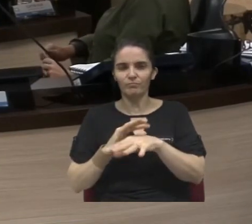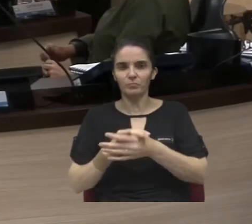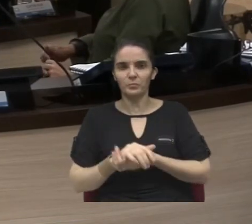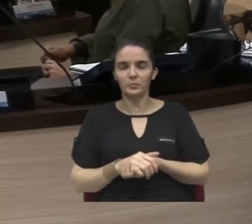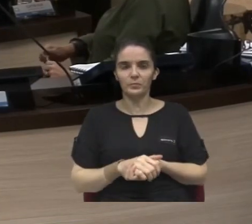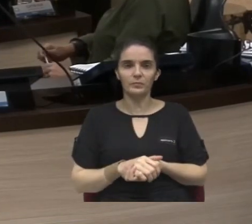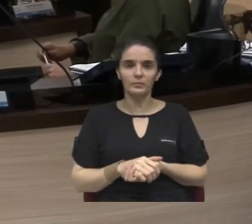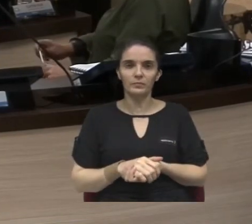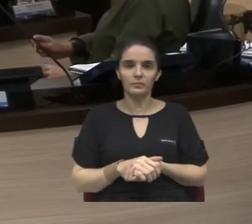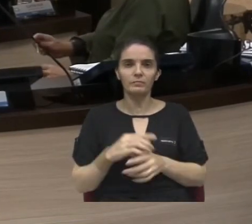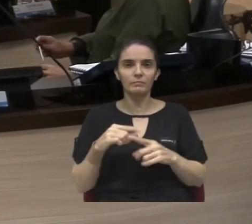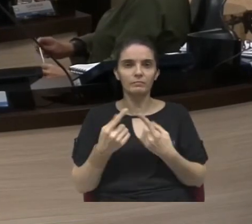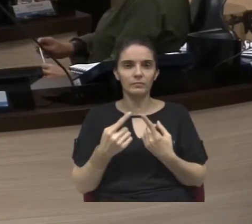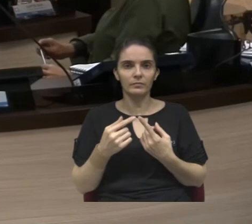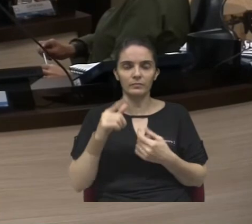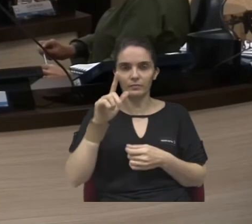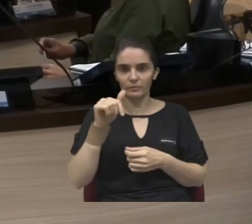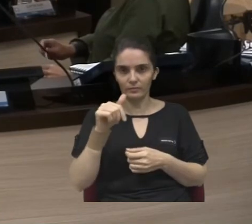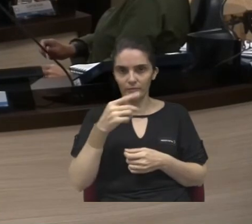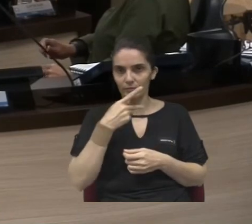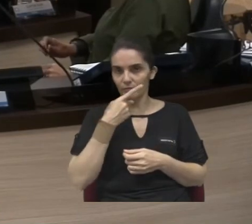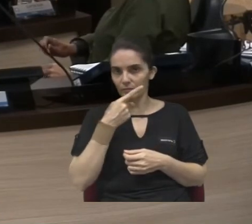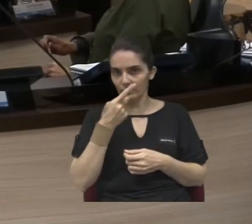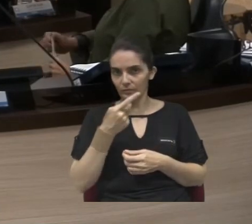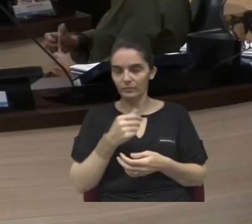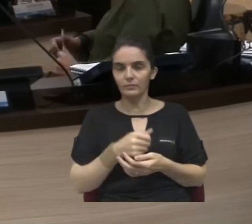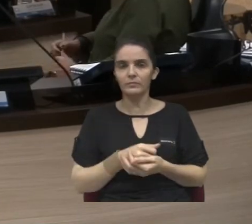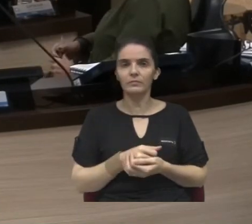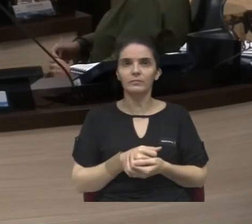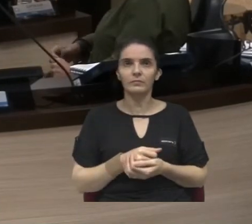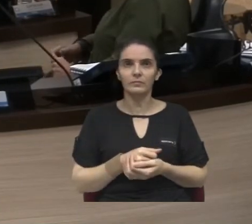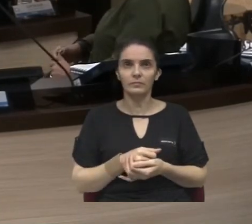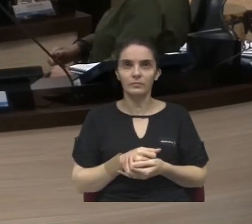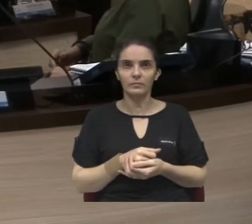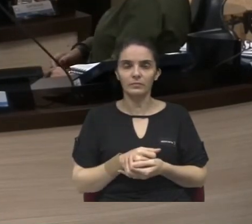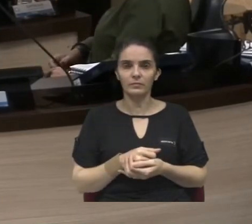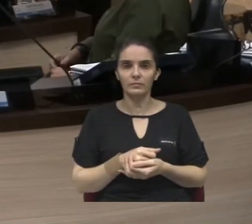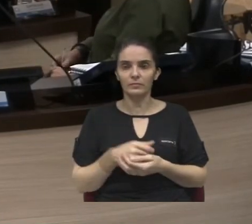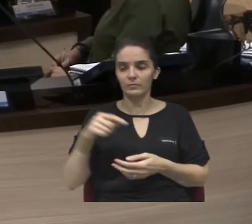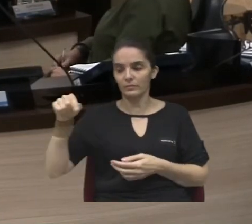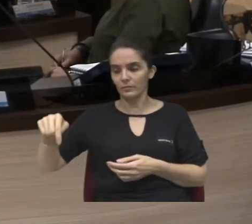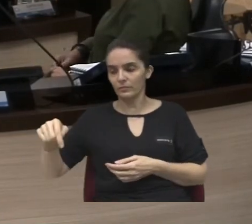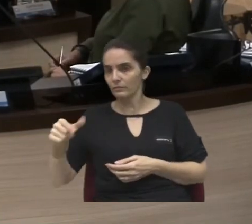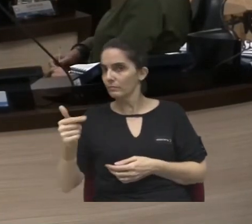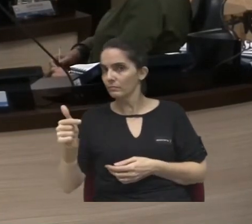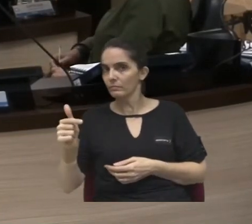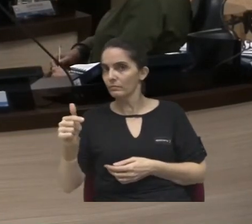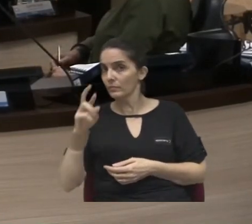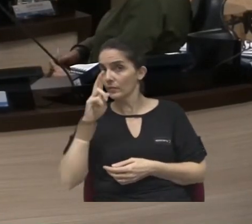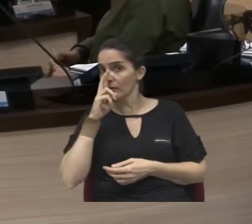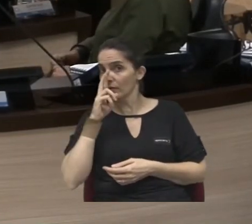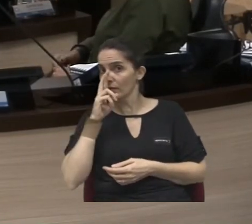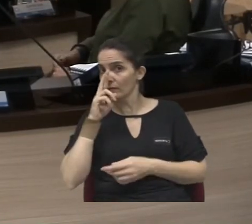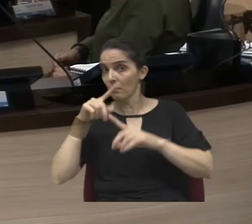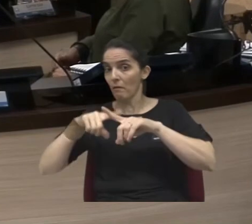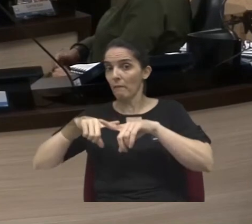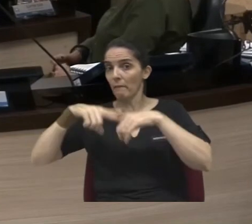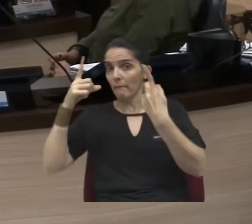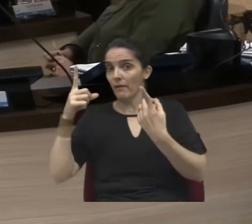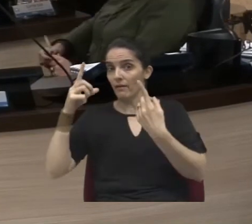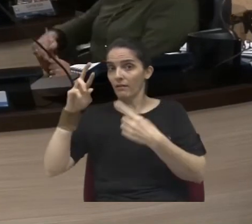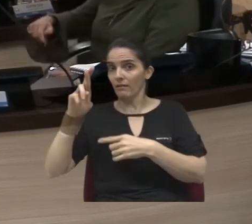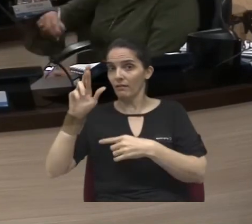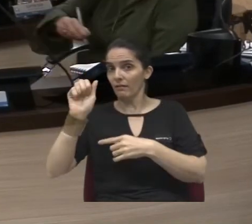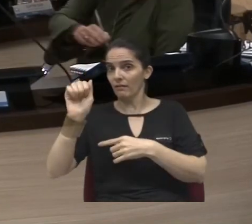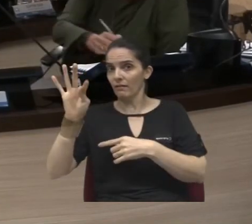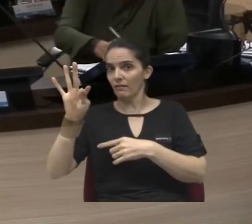vou replicar aquilo que falou para mim, que lá não tem ratos. Lá existem ratazanas, lá na